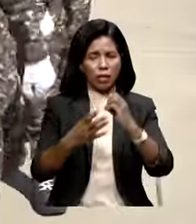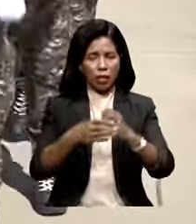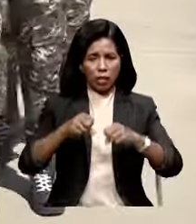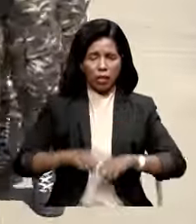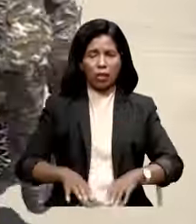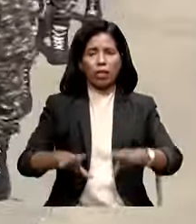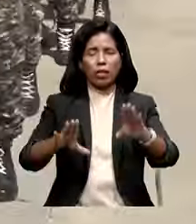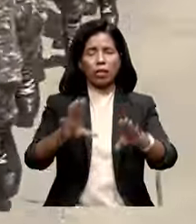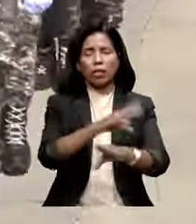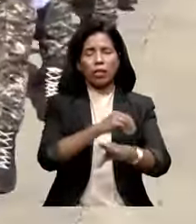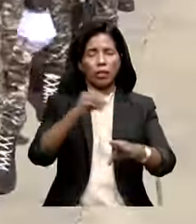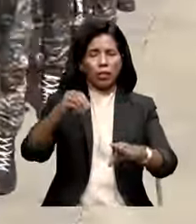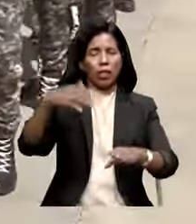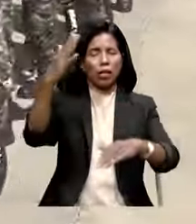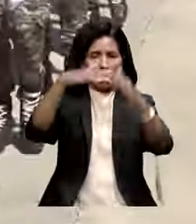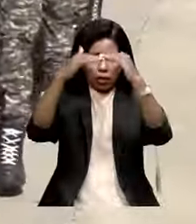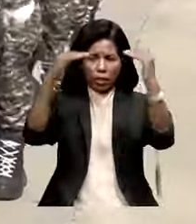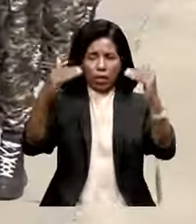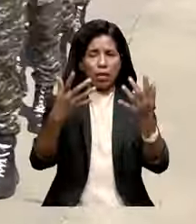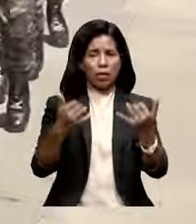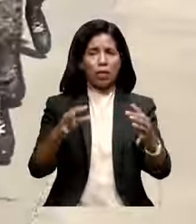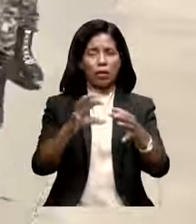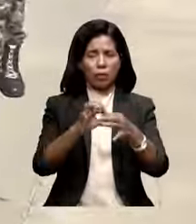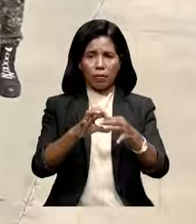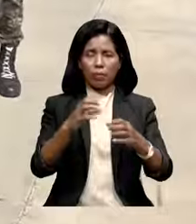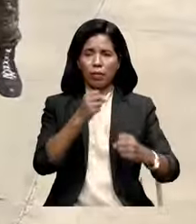no componente aero, no dadao ne membro